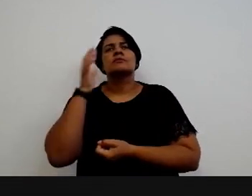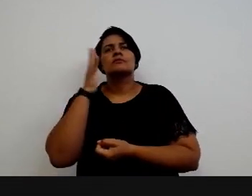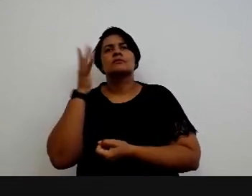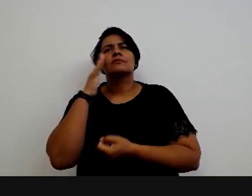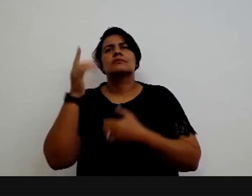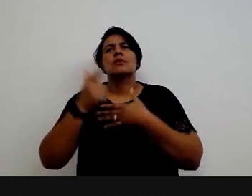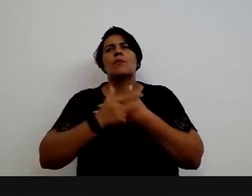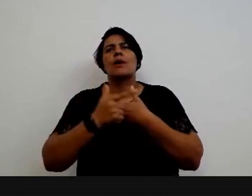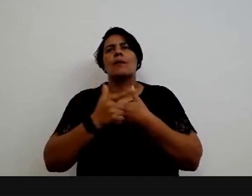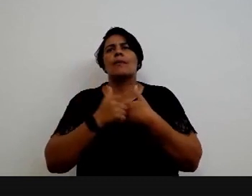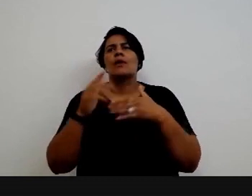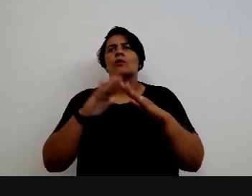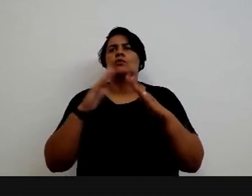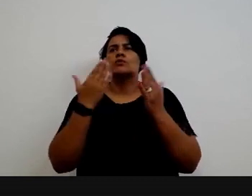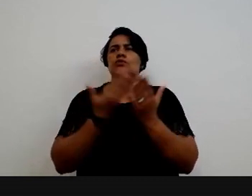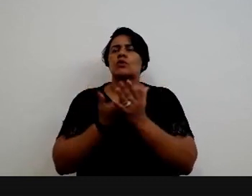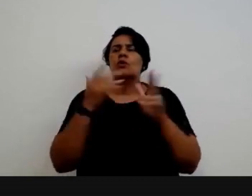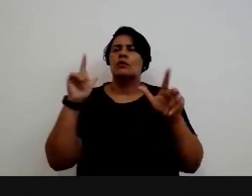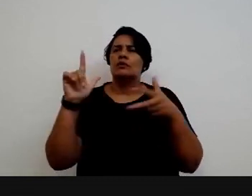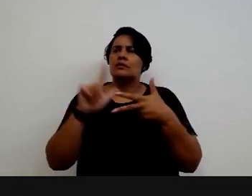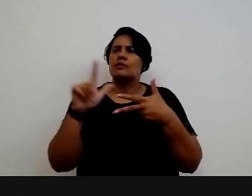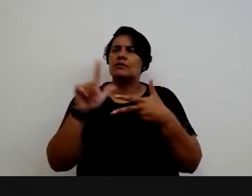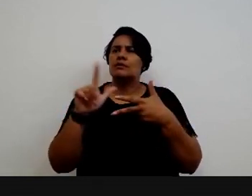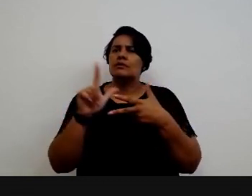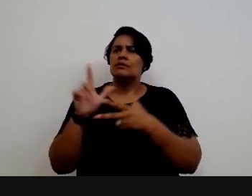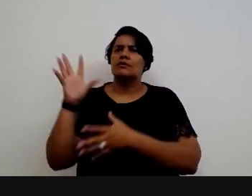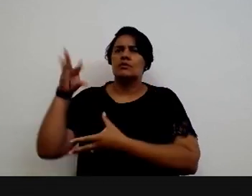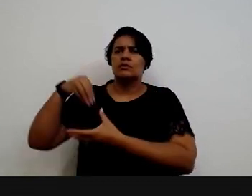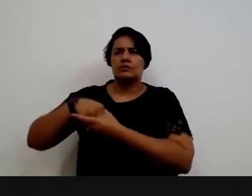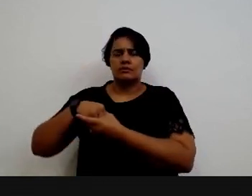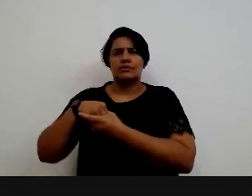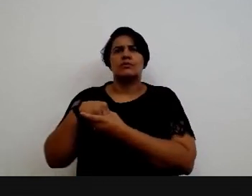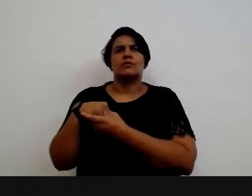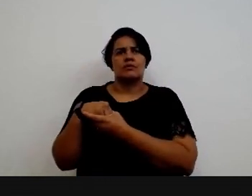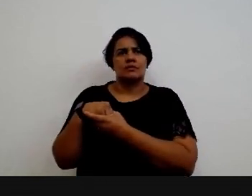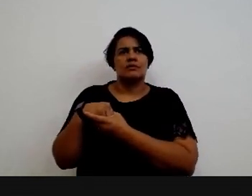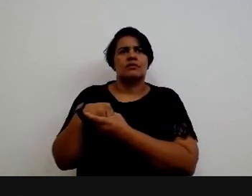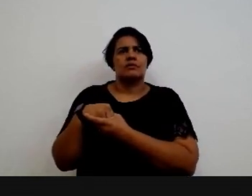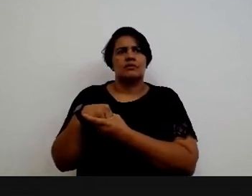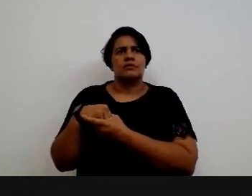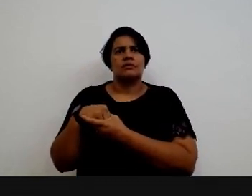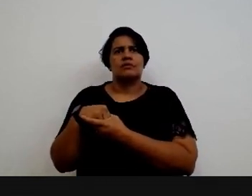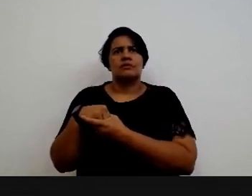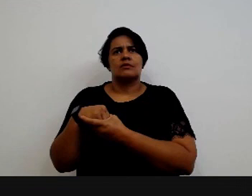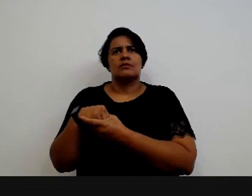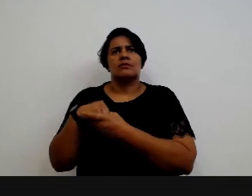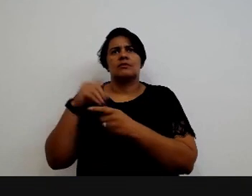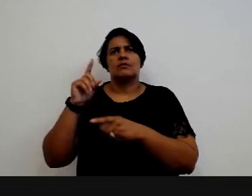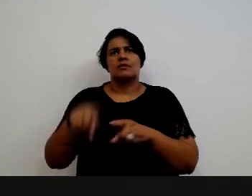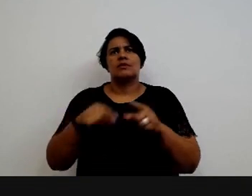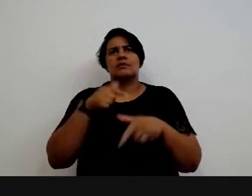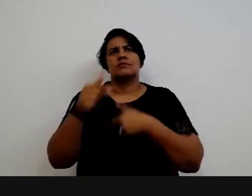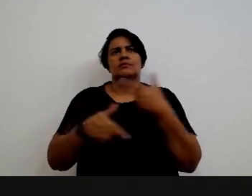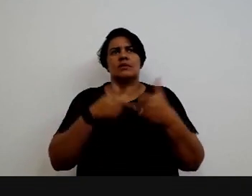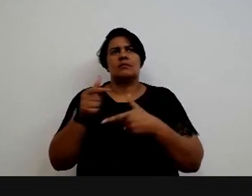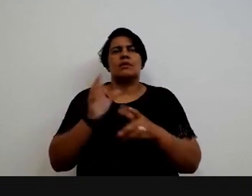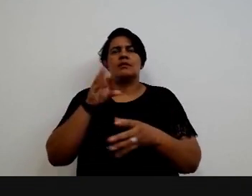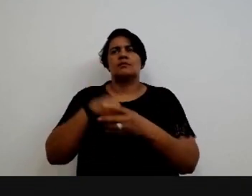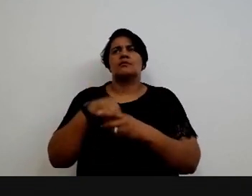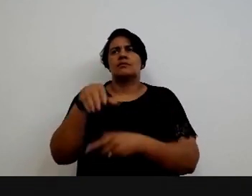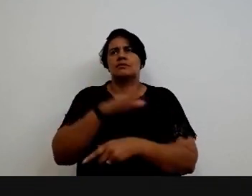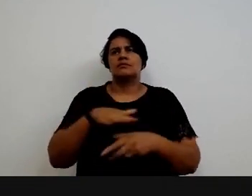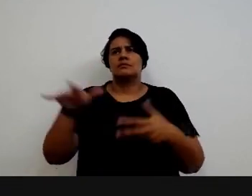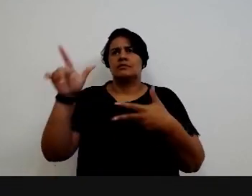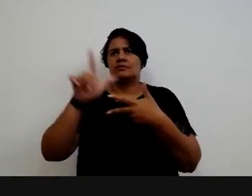de uma escola do Legislativo para o seu público interno? Olha só. Ou seja, os servidores do Legislativo.